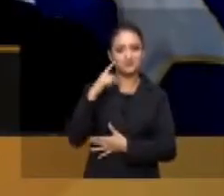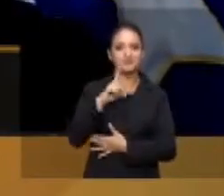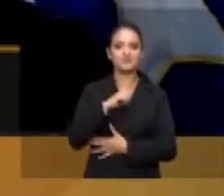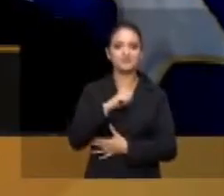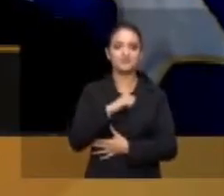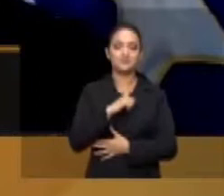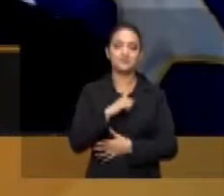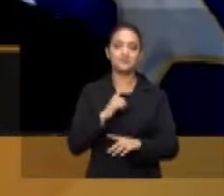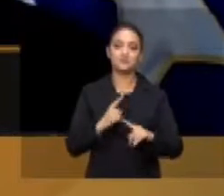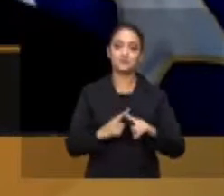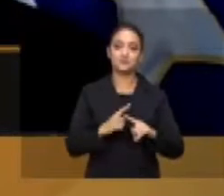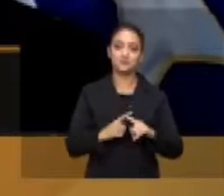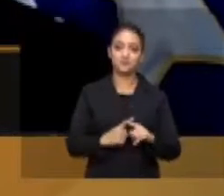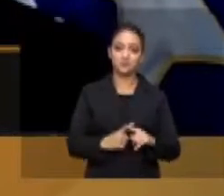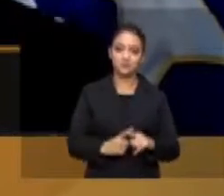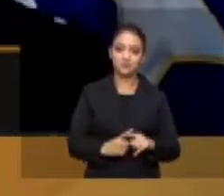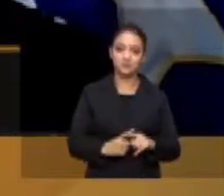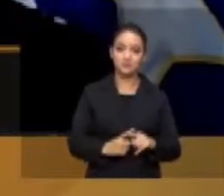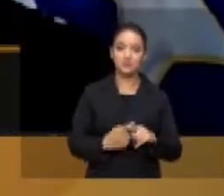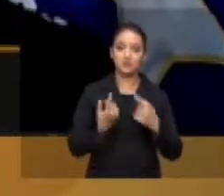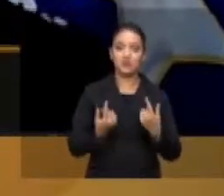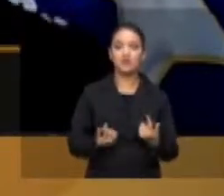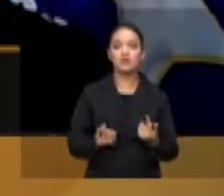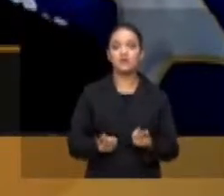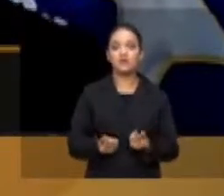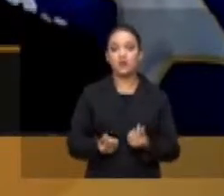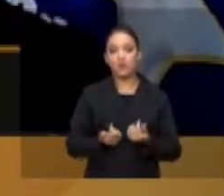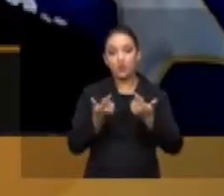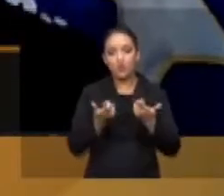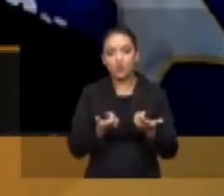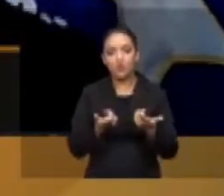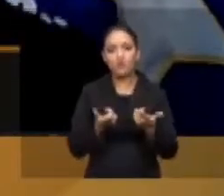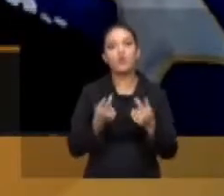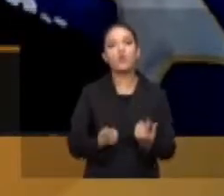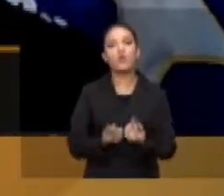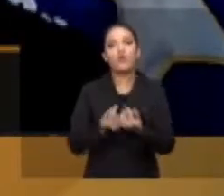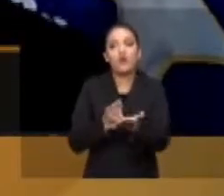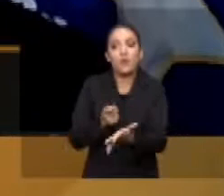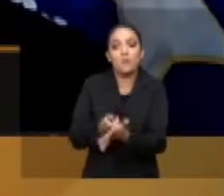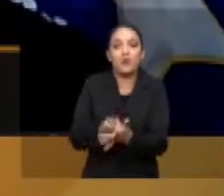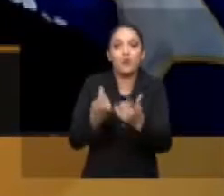sucumbenciais, tendo em conta que a aferição da sucumbência é impactada pelo resultado a ser